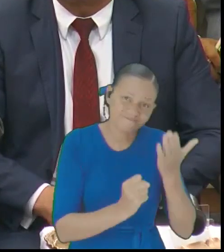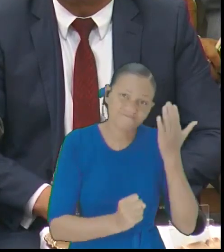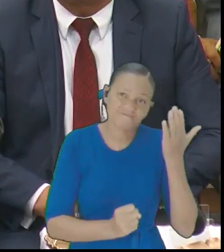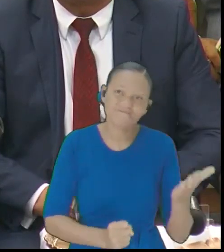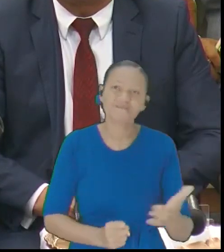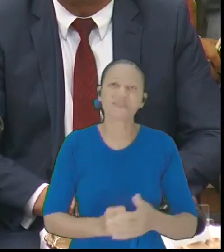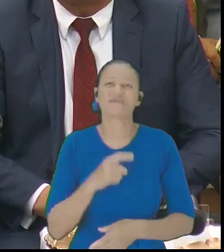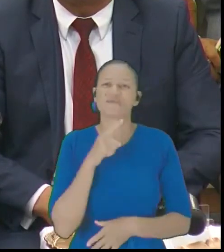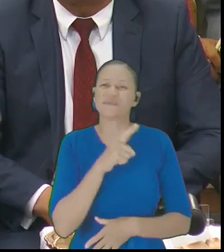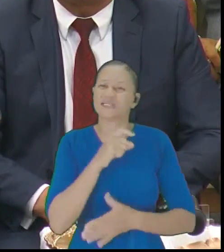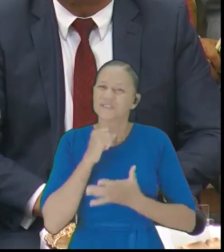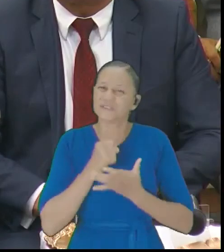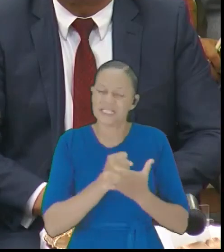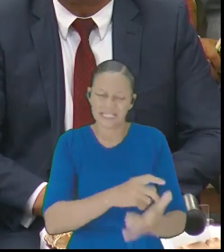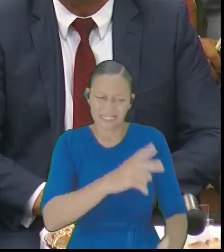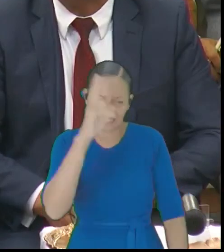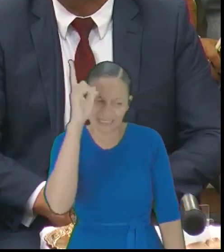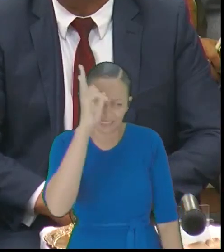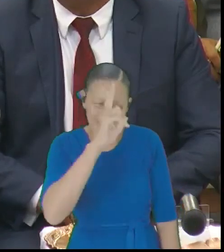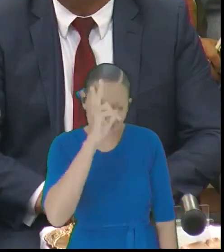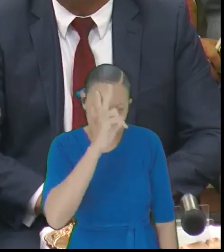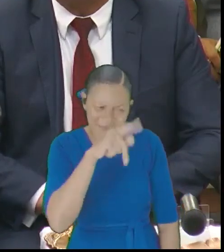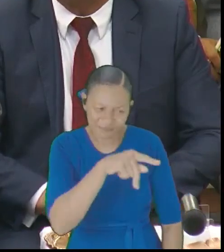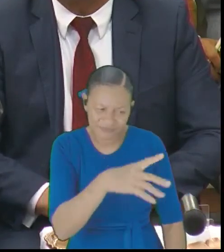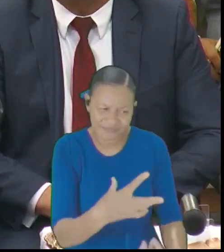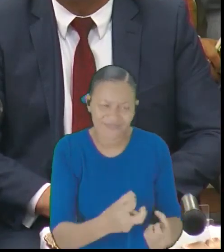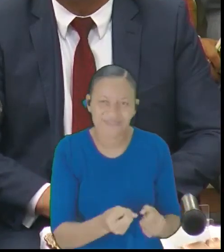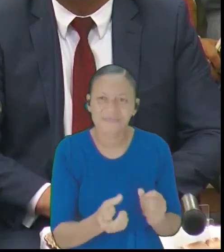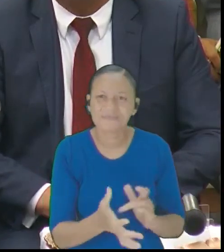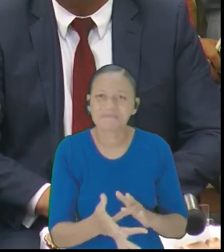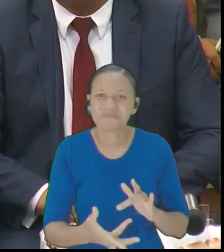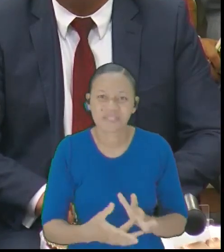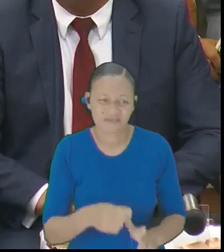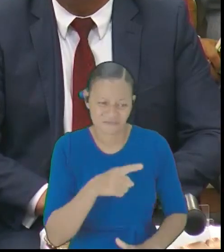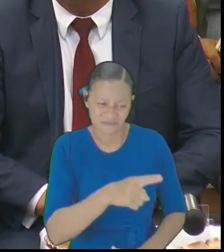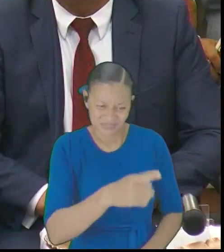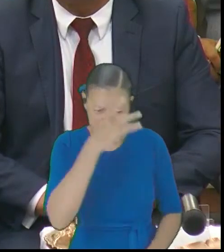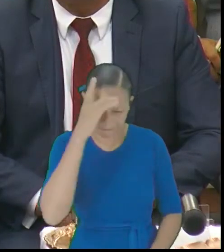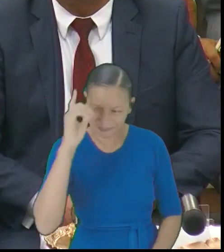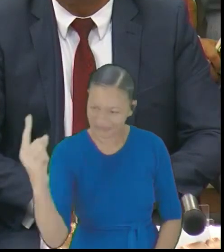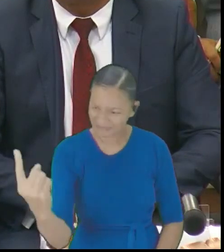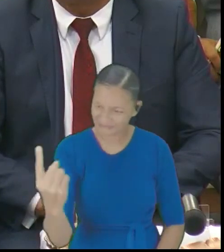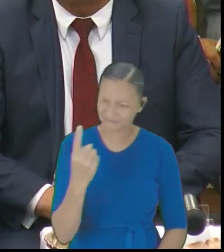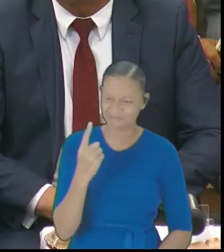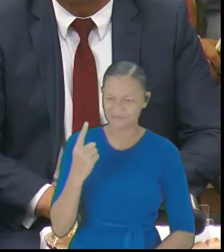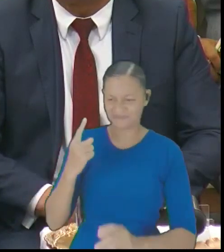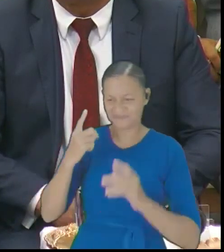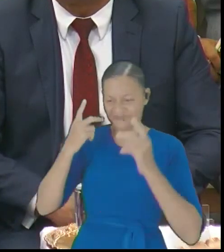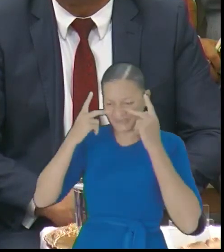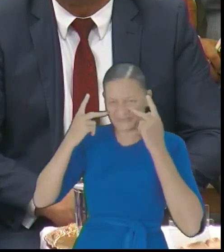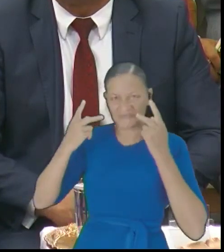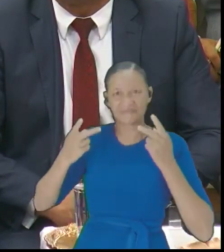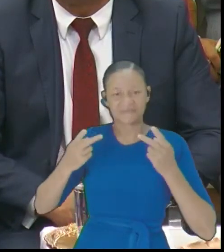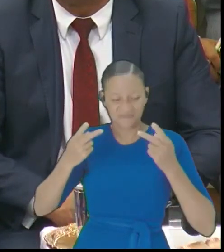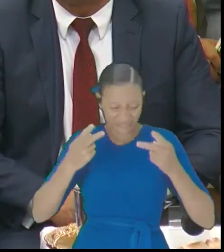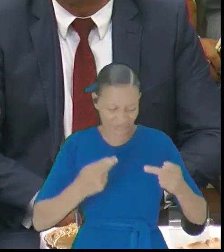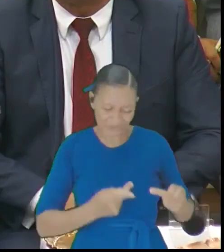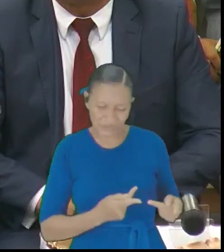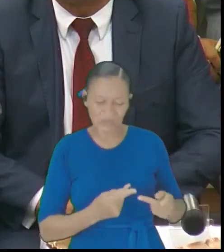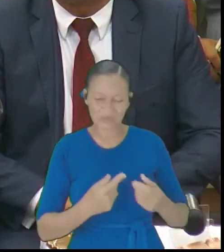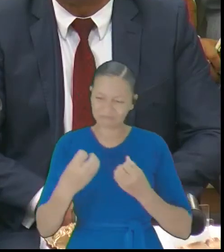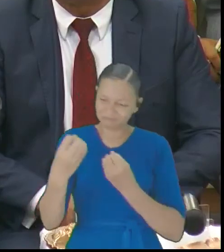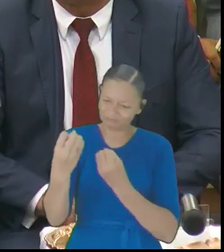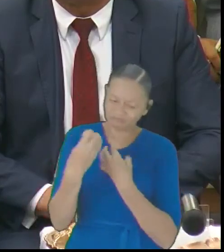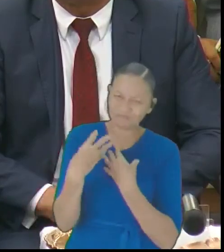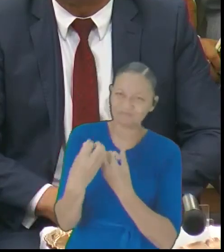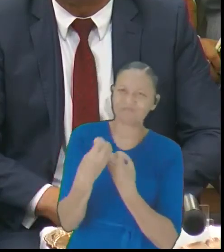Você foi ajudado. Você lembra o dia que você se entregou para Jesus? Você lembra alguém que visitou? Você lembra quantas doutrinas você